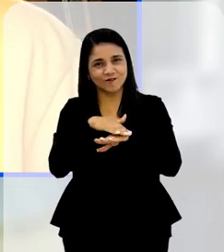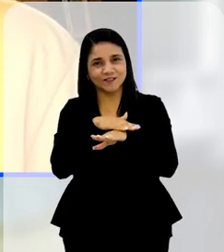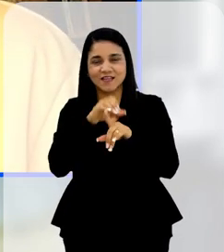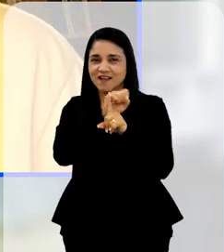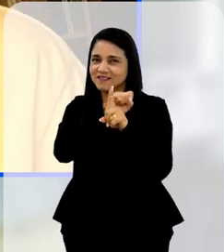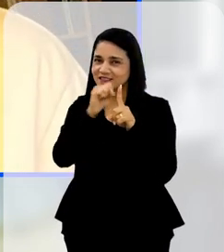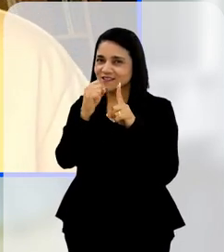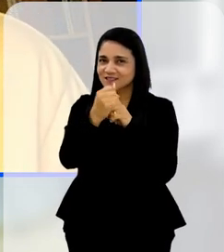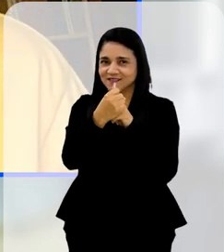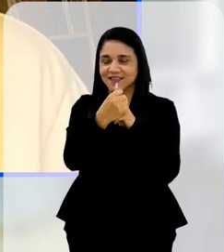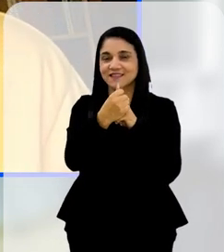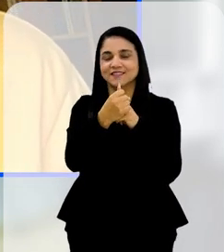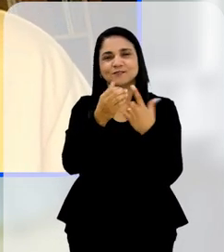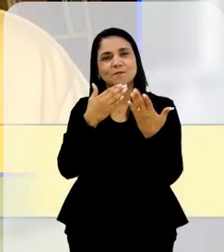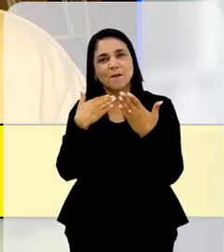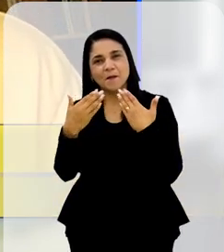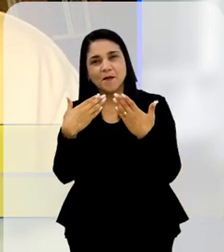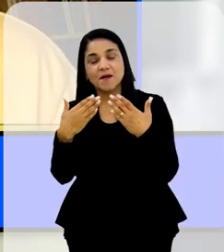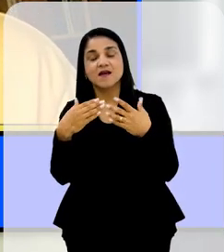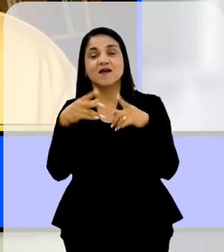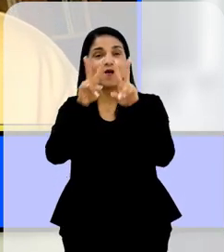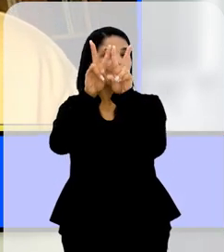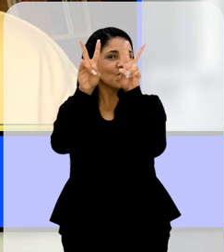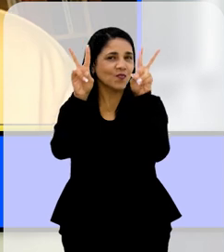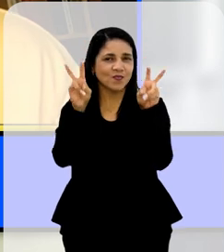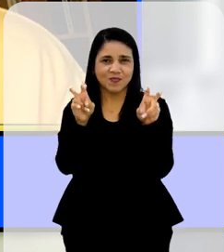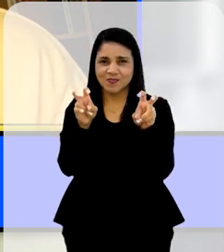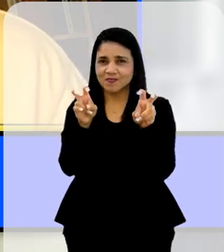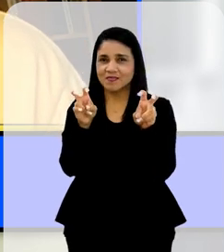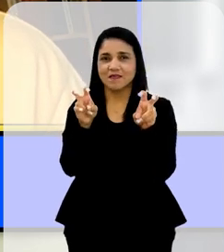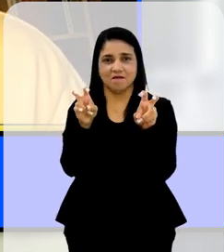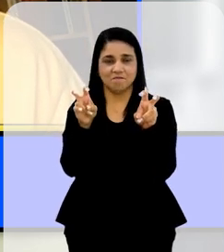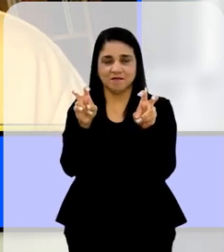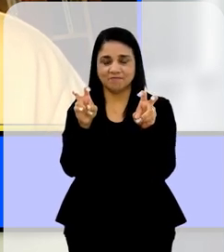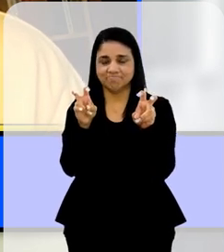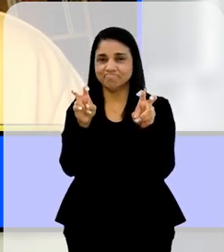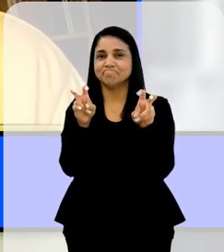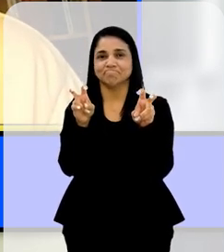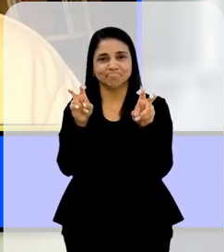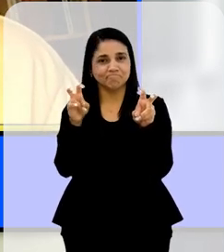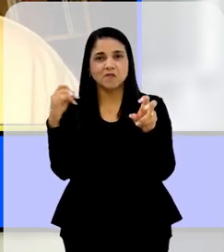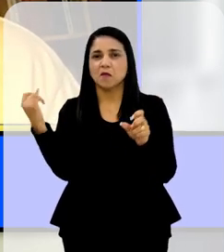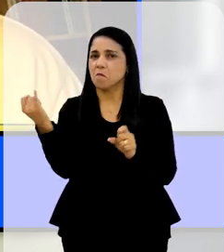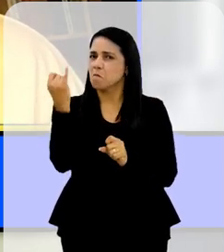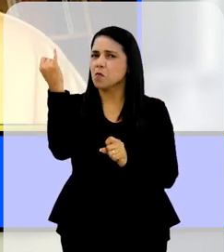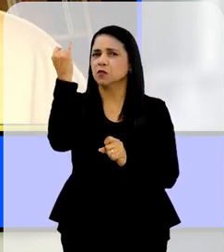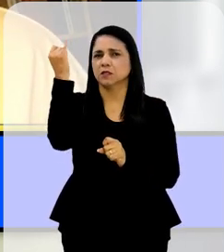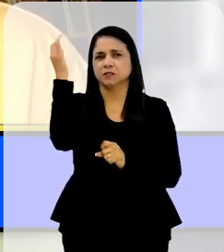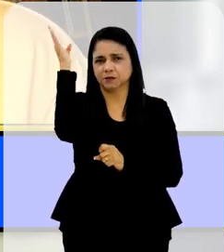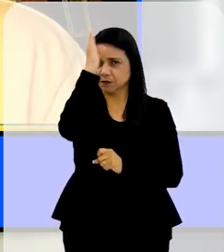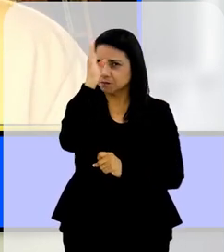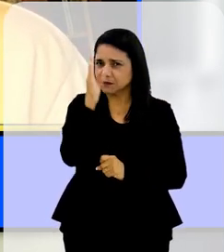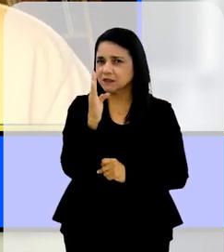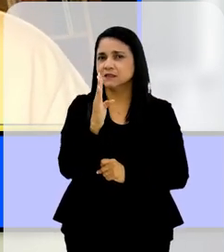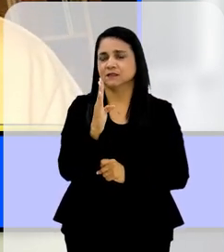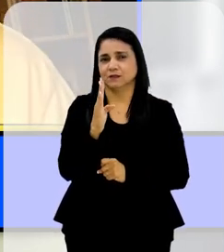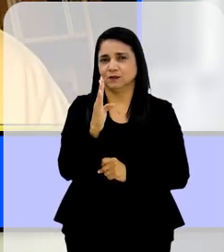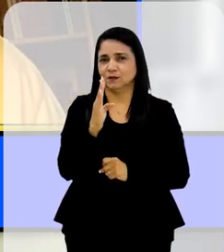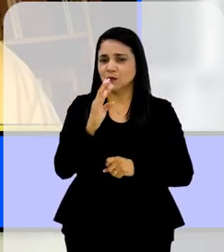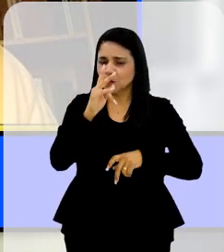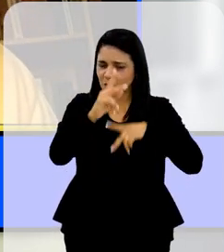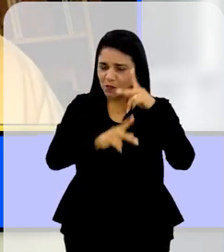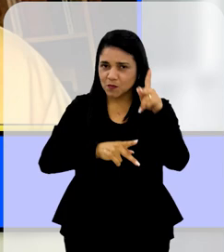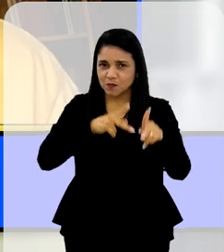é um tema que toca todos os brasileiros e as brasileiras, né? Então, na verdade,